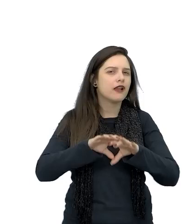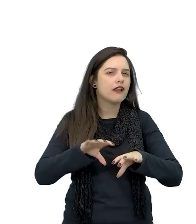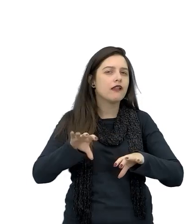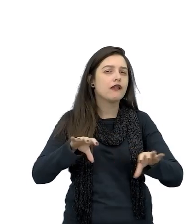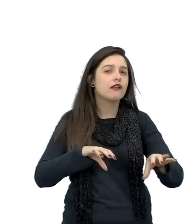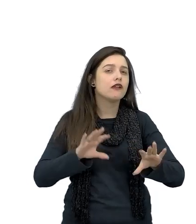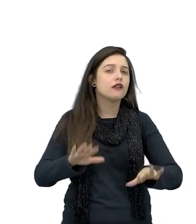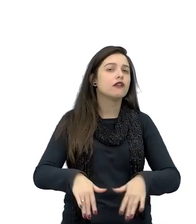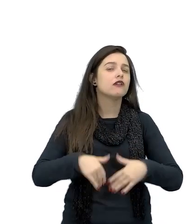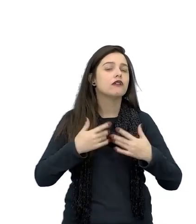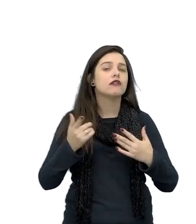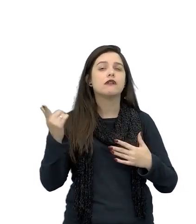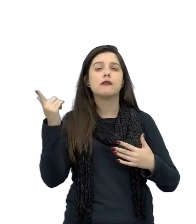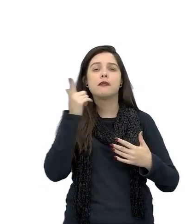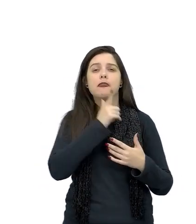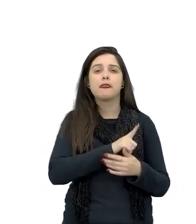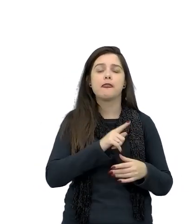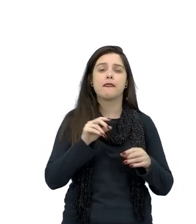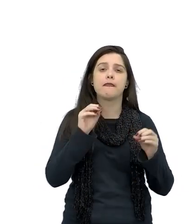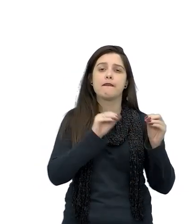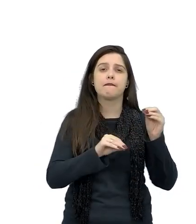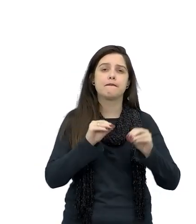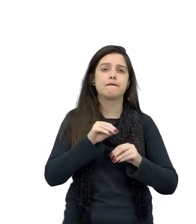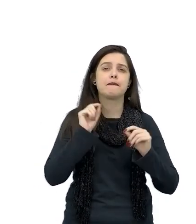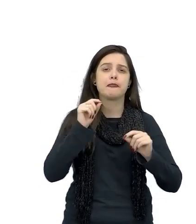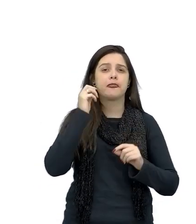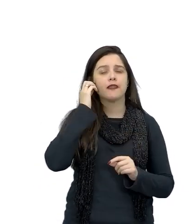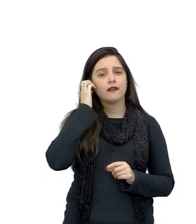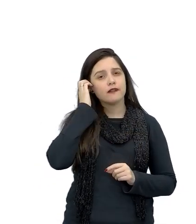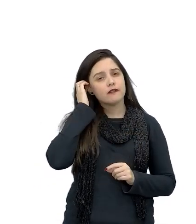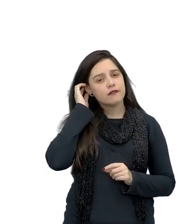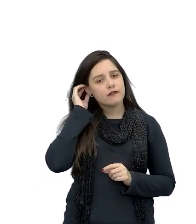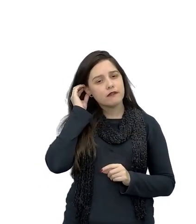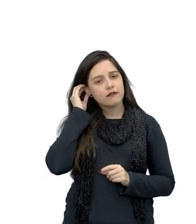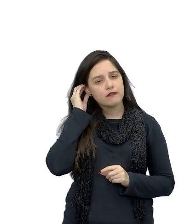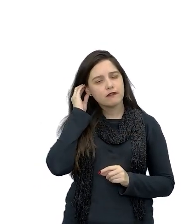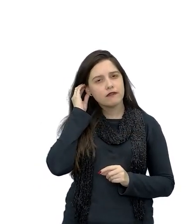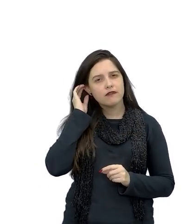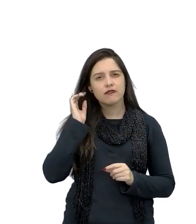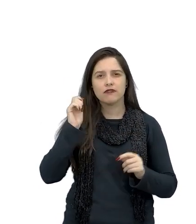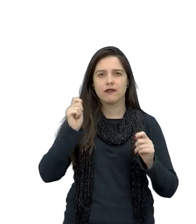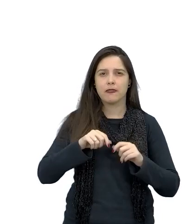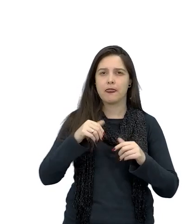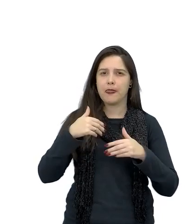o quanto conseguiu dar conta e o que está em estado de atenção.